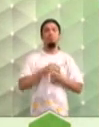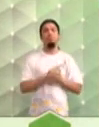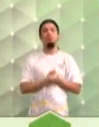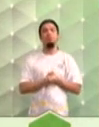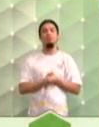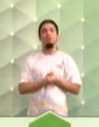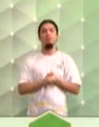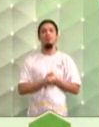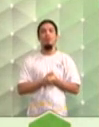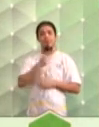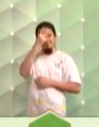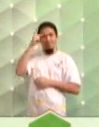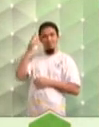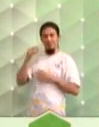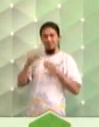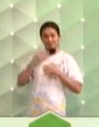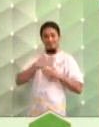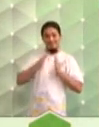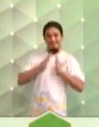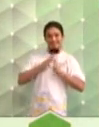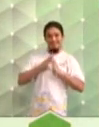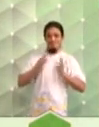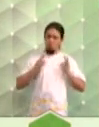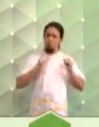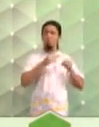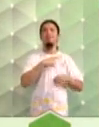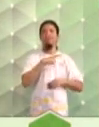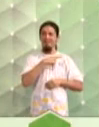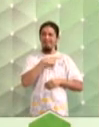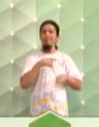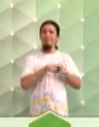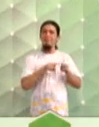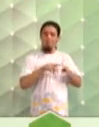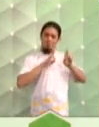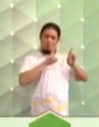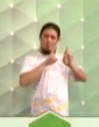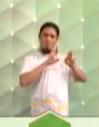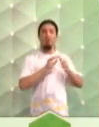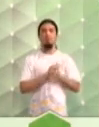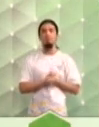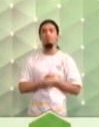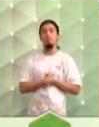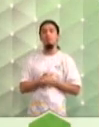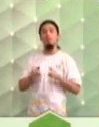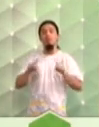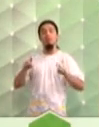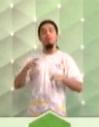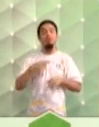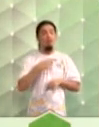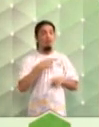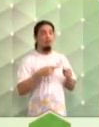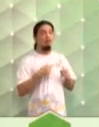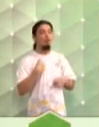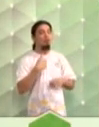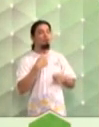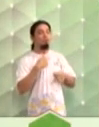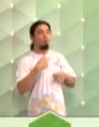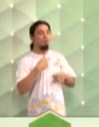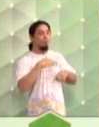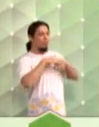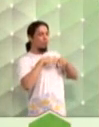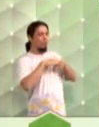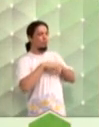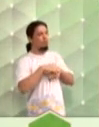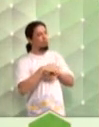de casa estão concorrendo, viu, gente? Agora, você estava comentando ali no intervalo, justamente para a gente embasar essa conversa que eu estava tendo